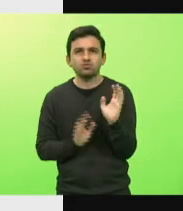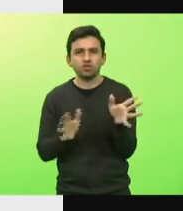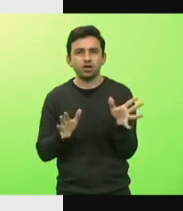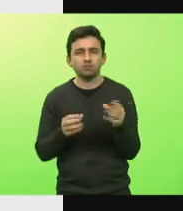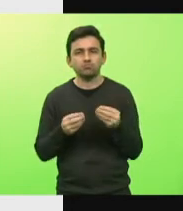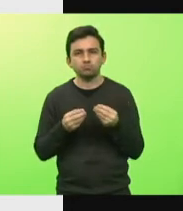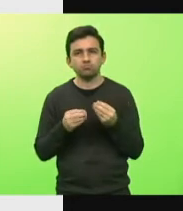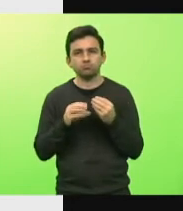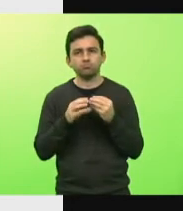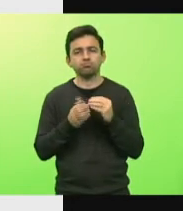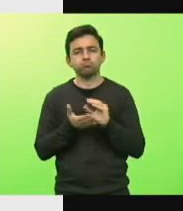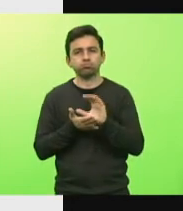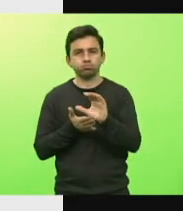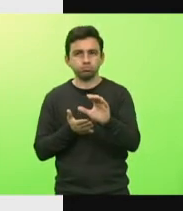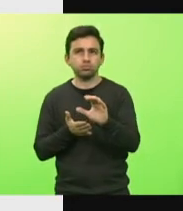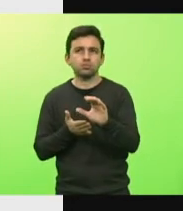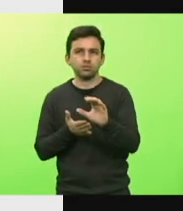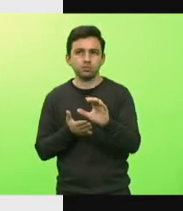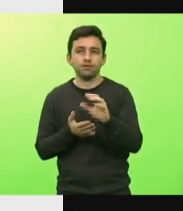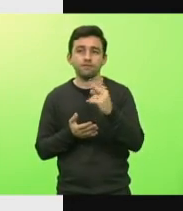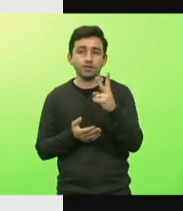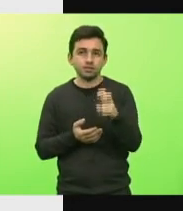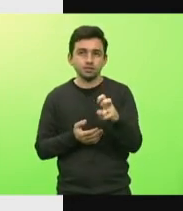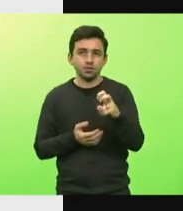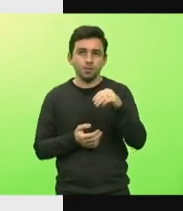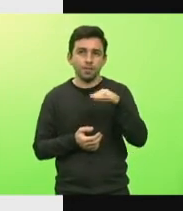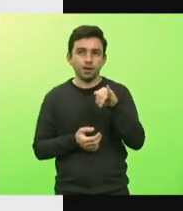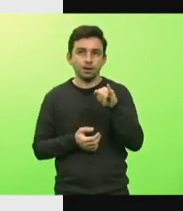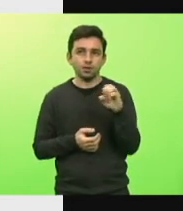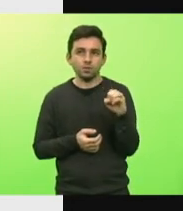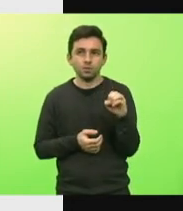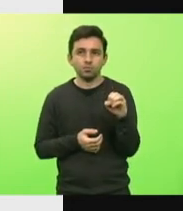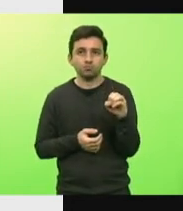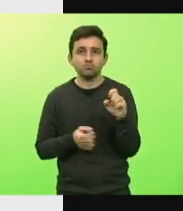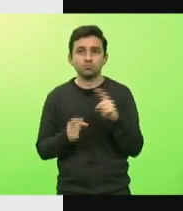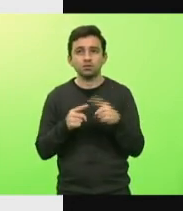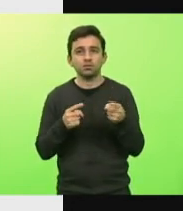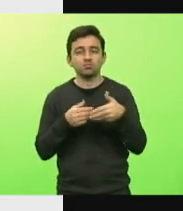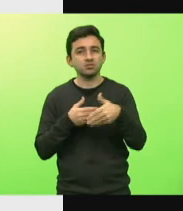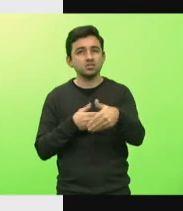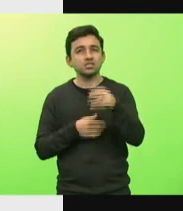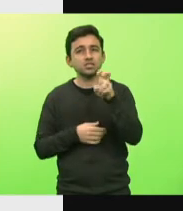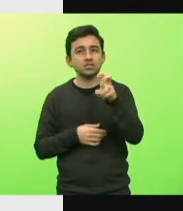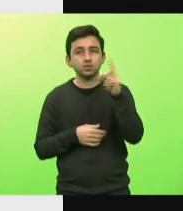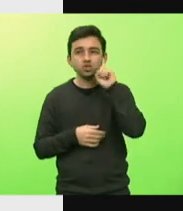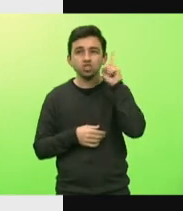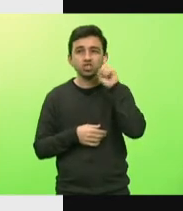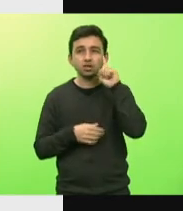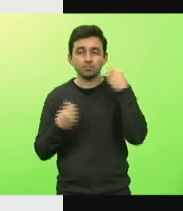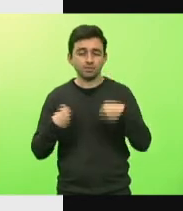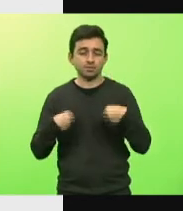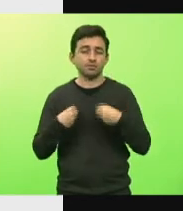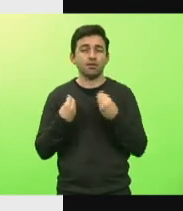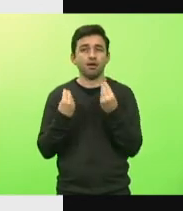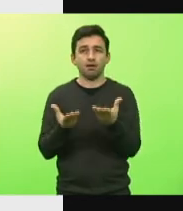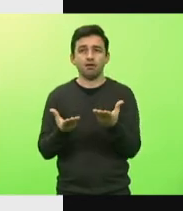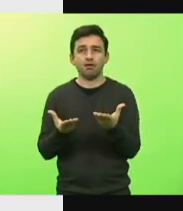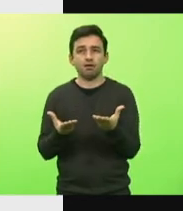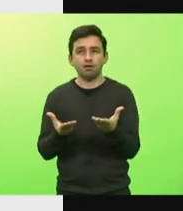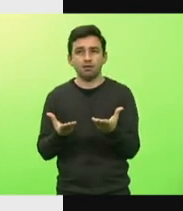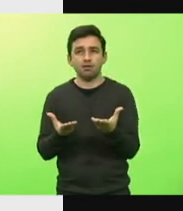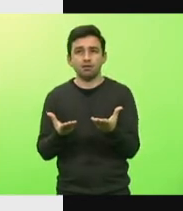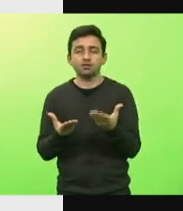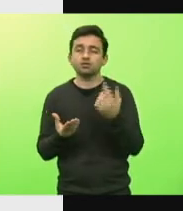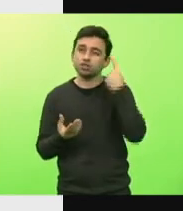valor no dia 25 de maio, acompanha o primeiro lado esquerdo. Então, dali, 5 dias teria que ser entregue, né? O prazo para pagamento seria, então, dia 30 de